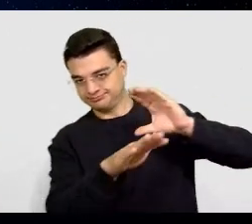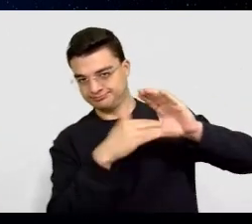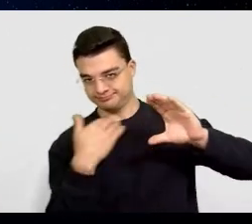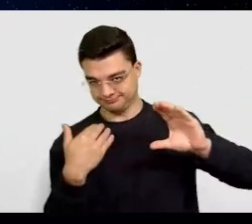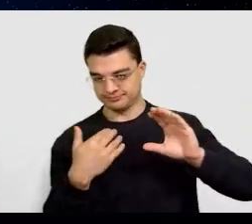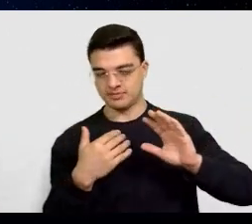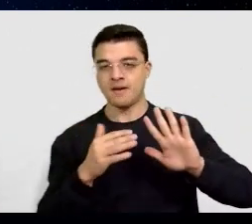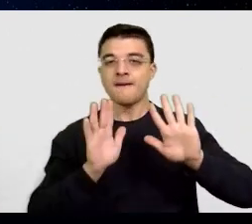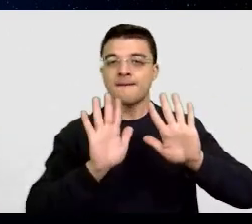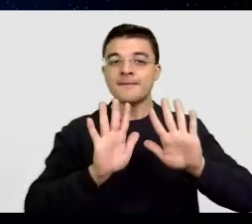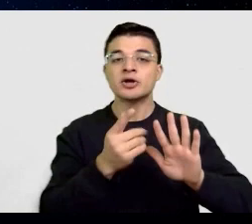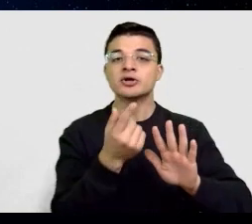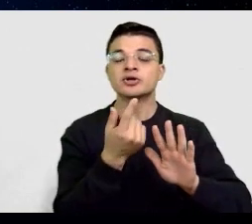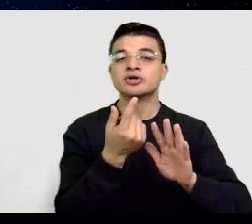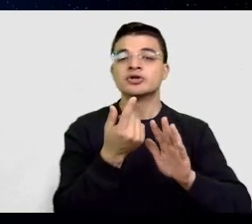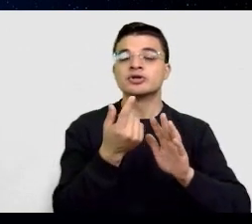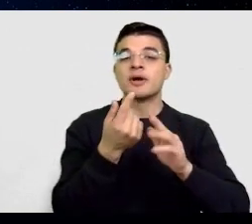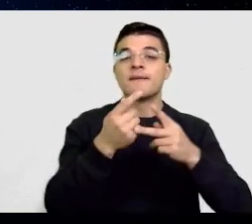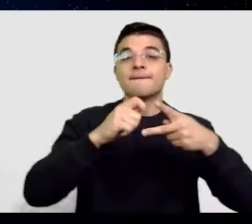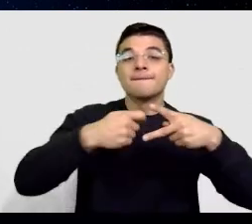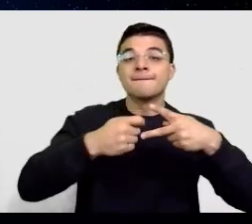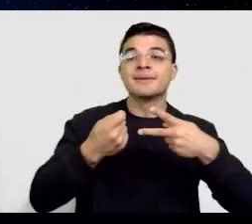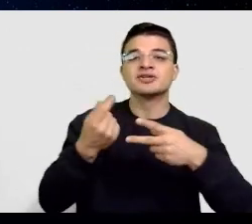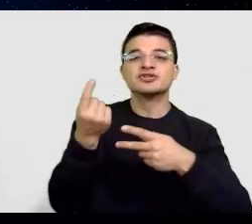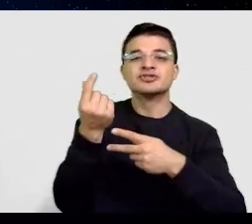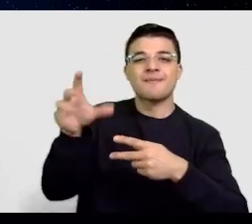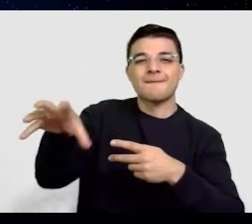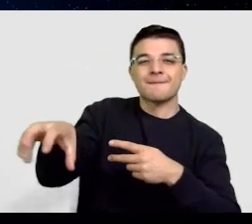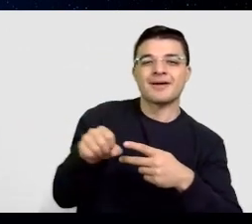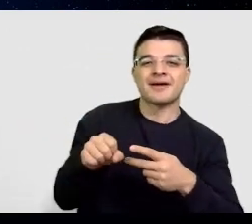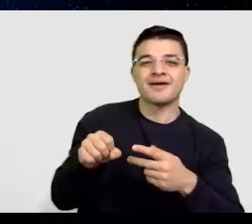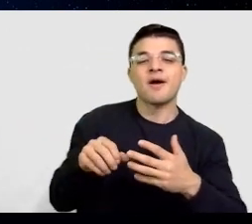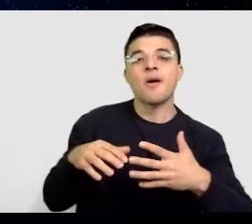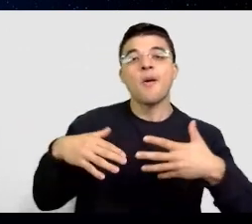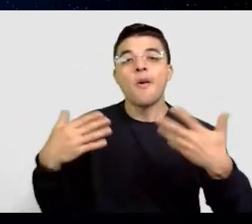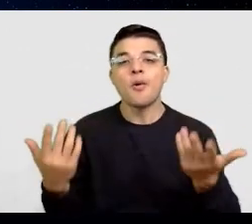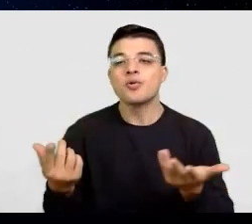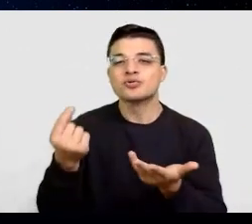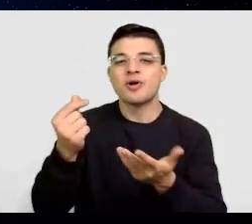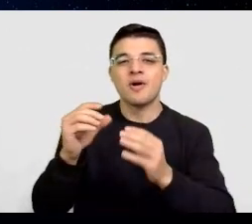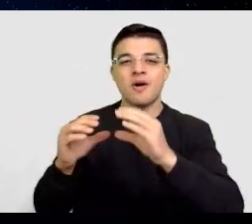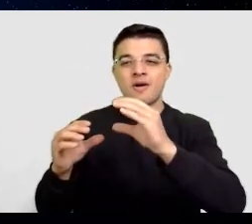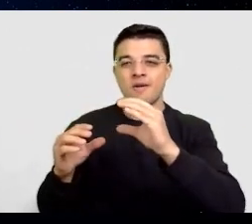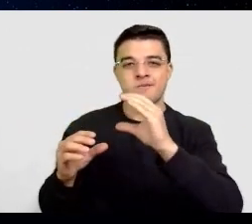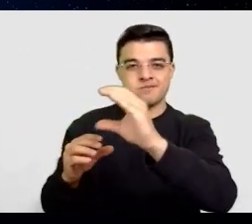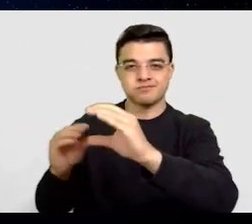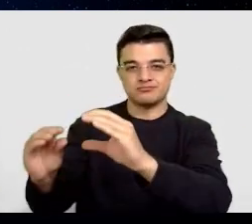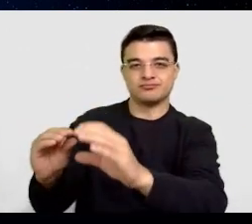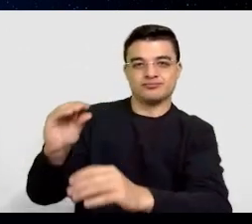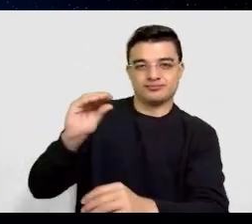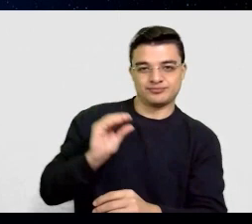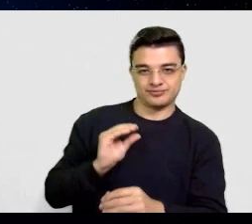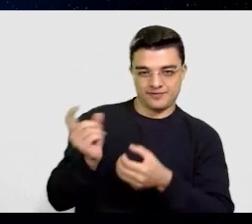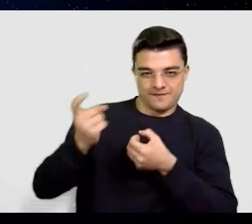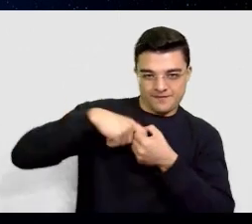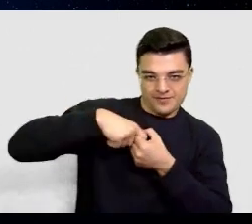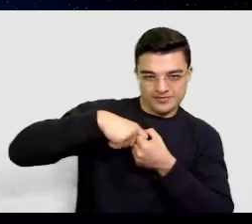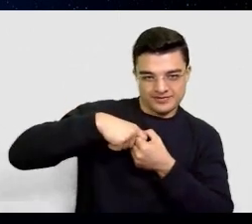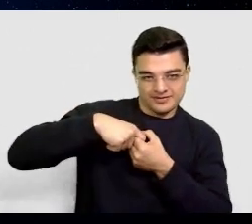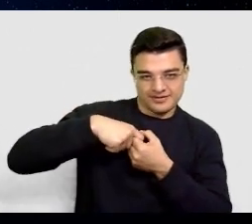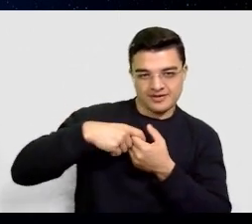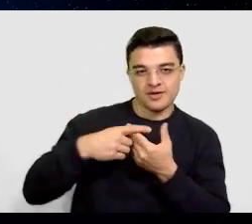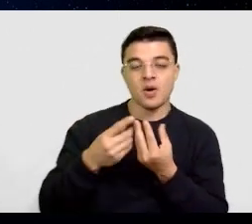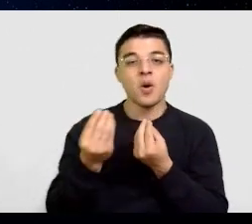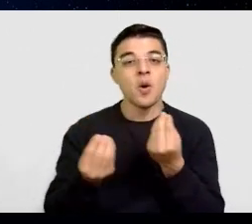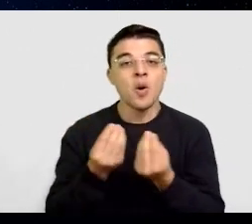PixSaque, PixTroco, eu preciso de um pouco mais de informação. E aí nós temos algumas formas de iniciar a transação e uma delas é através do padrão